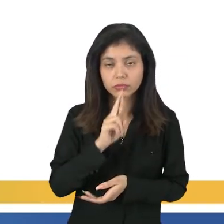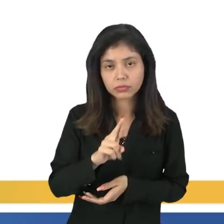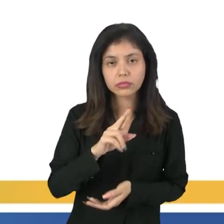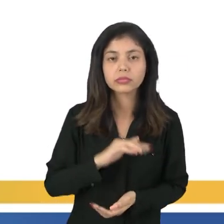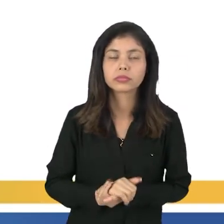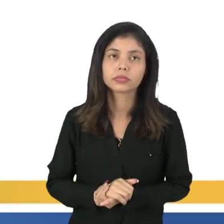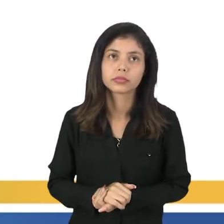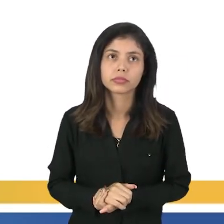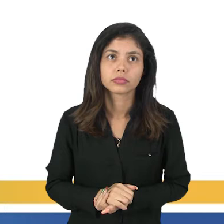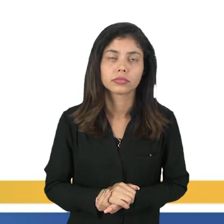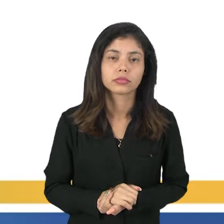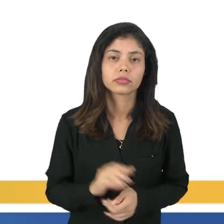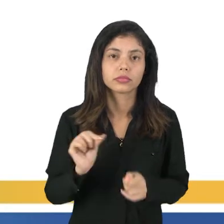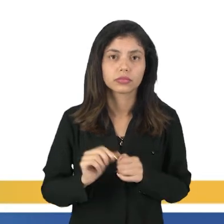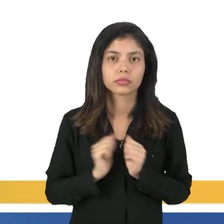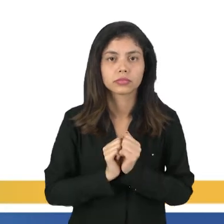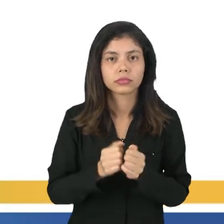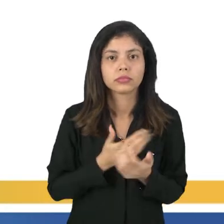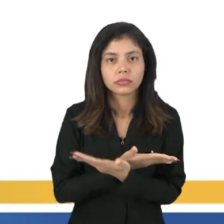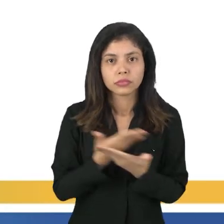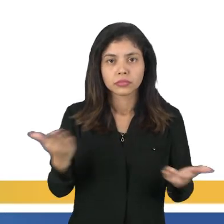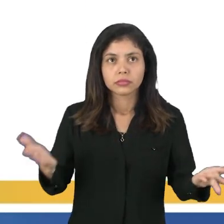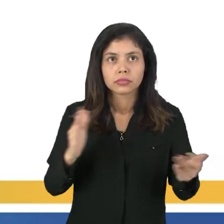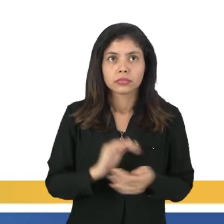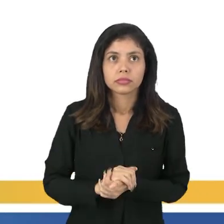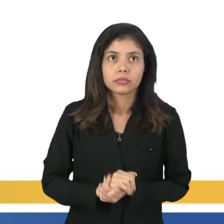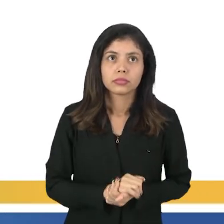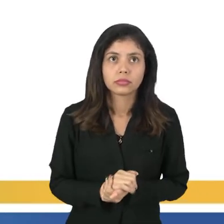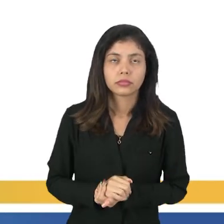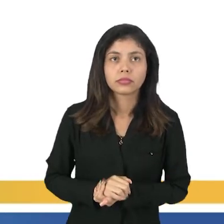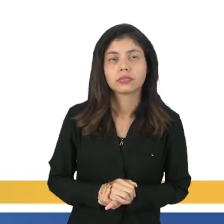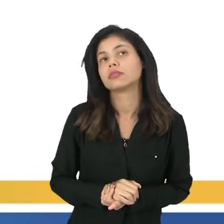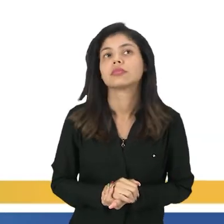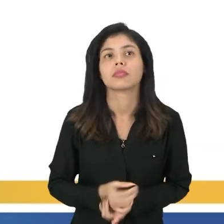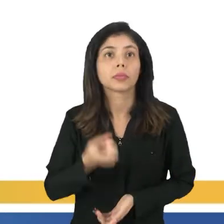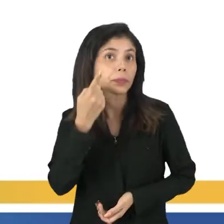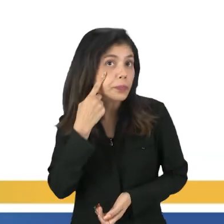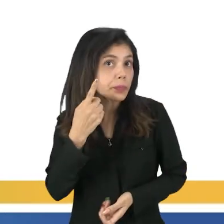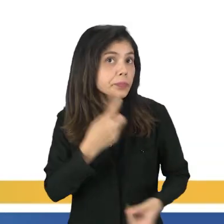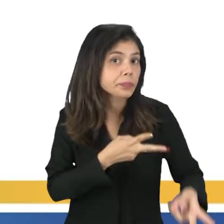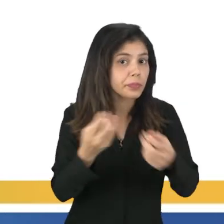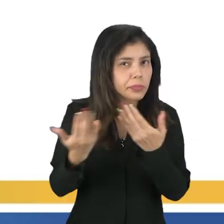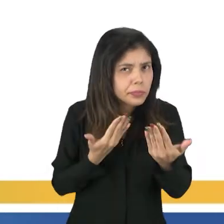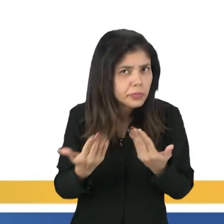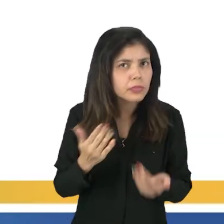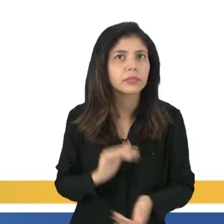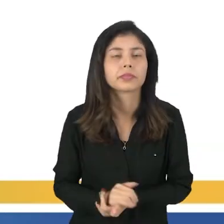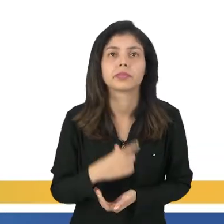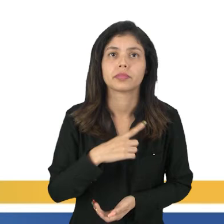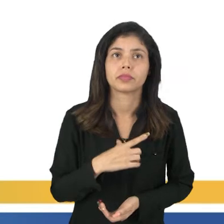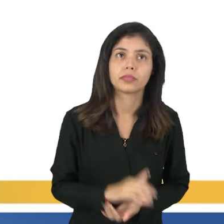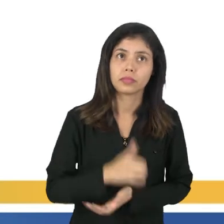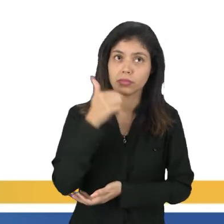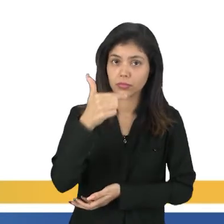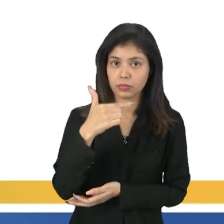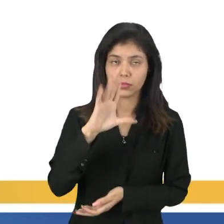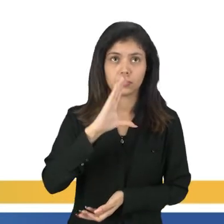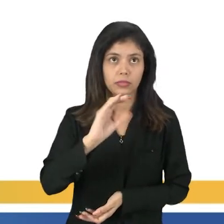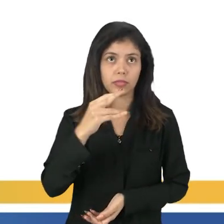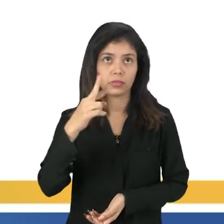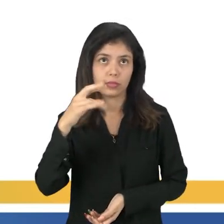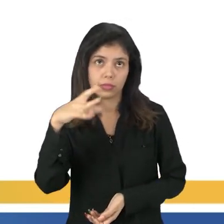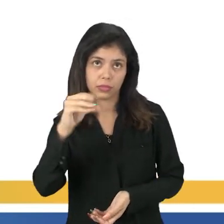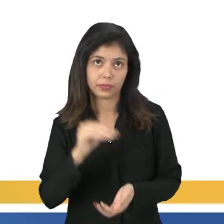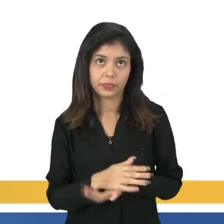a resolução, que eu vou fazer agora com vocês, tá ok? Então, vamos lá. Note que a relação existente associa